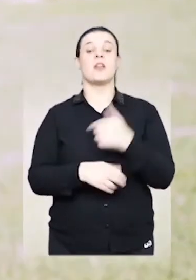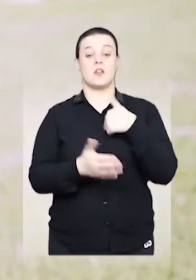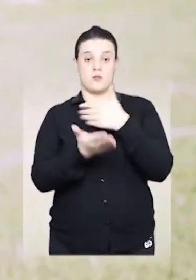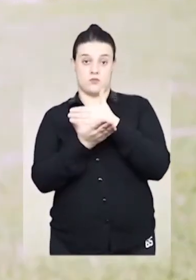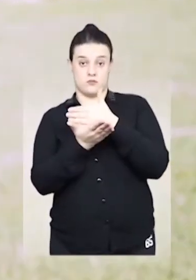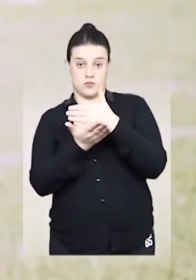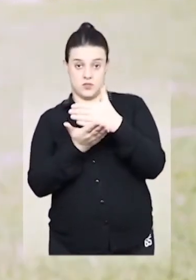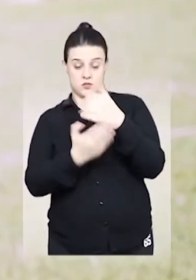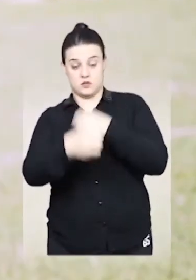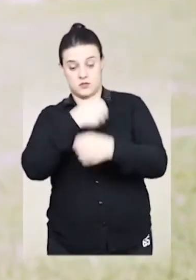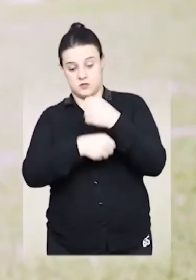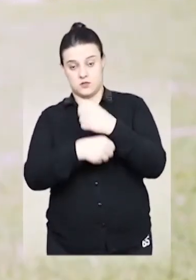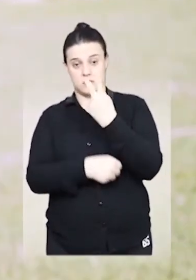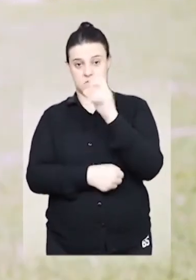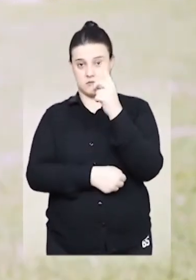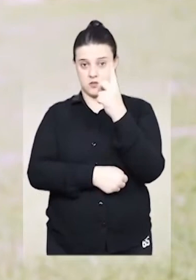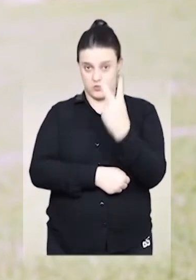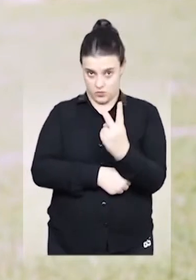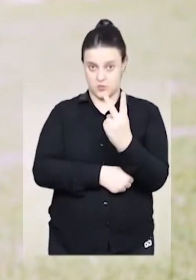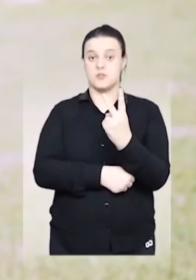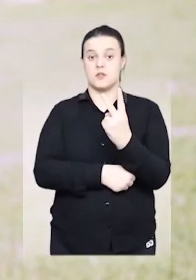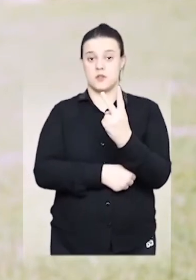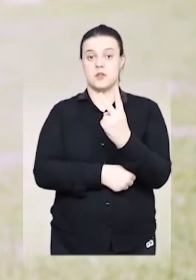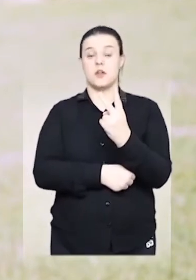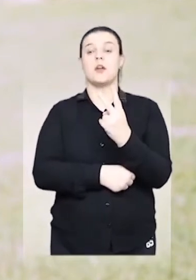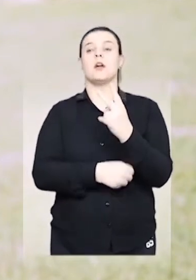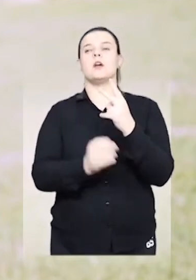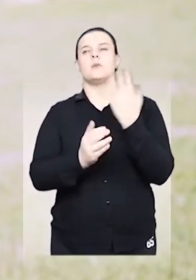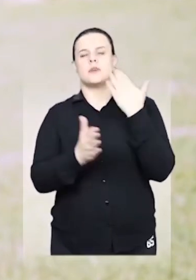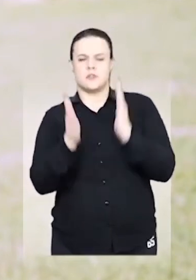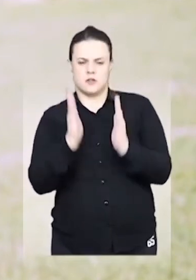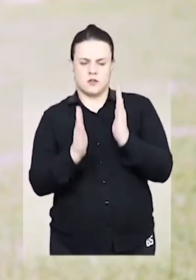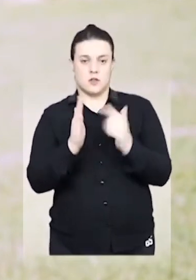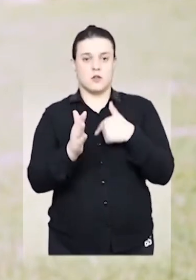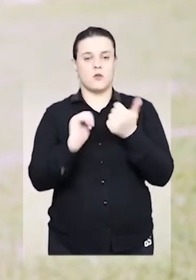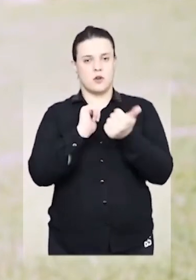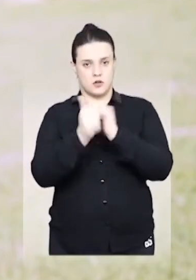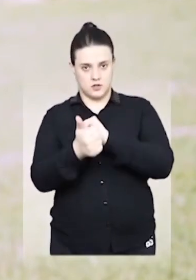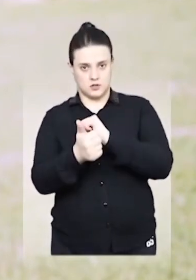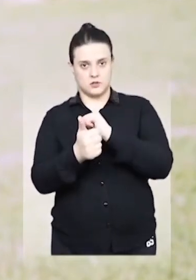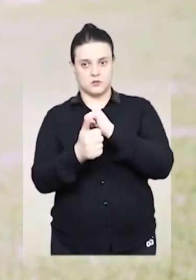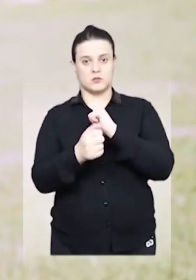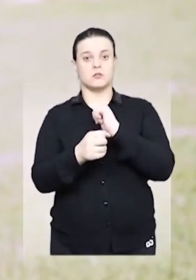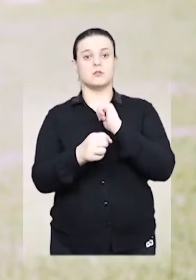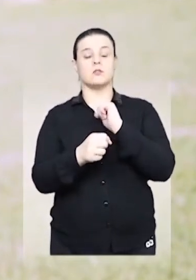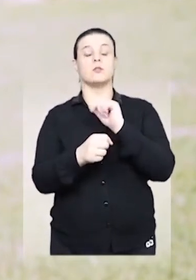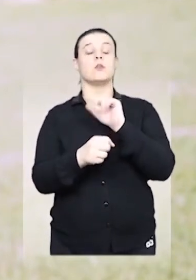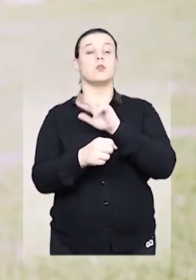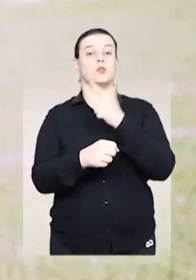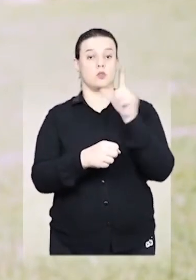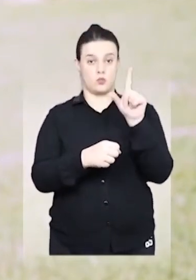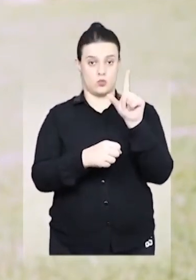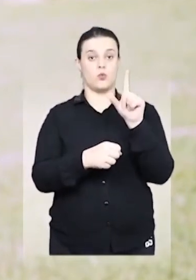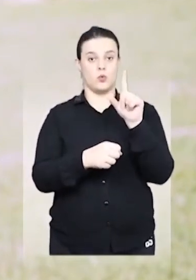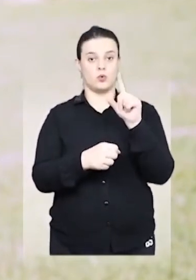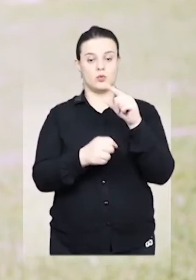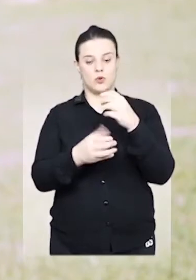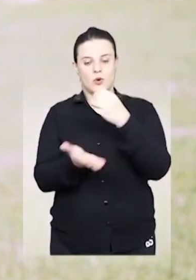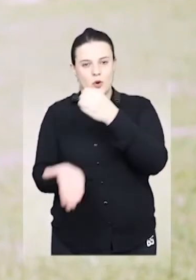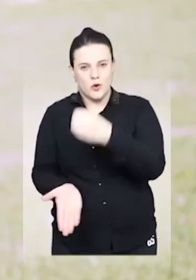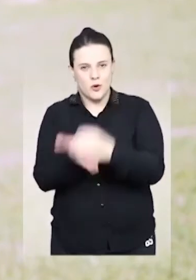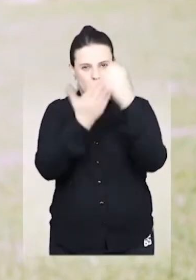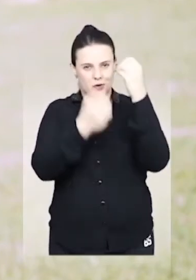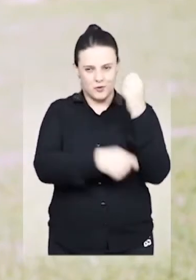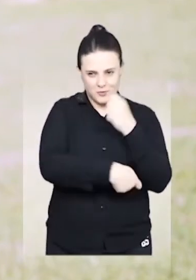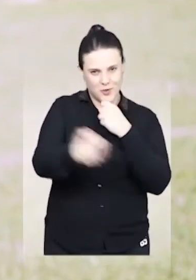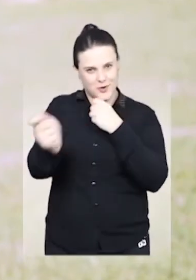Eu comecei em 2012, nessa época eu era atleta do tiro com arco não, do badminton. Sempre